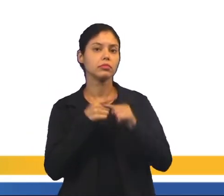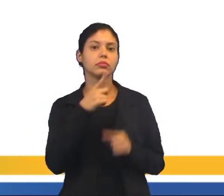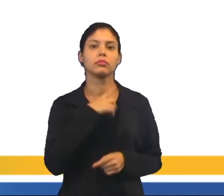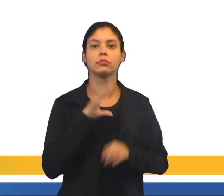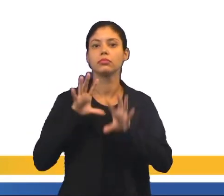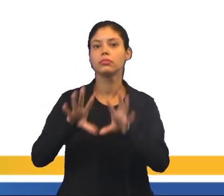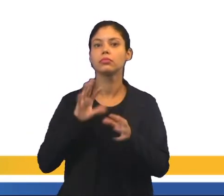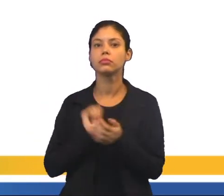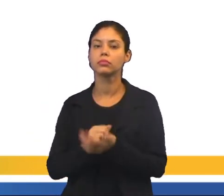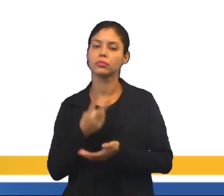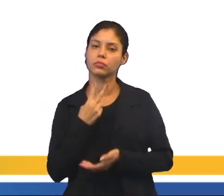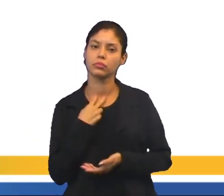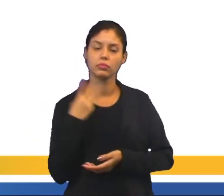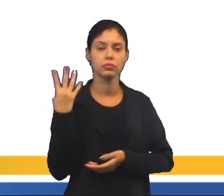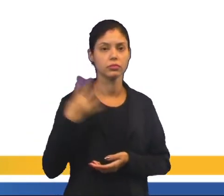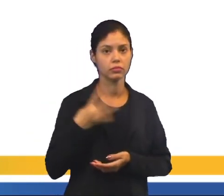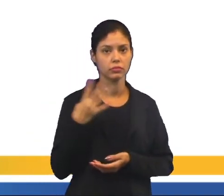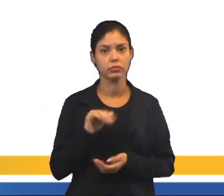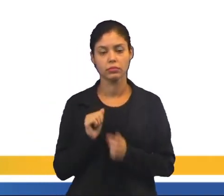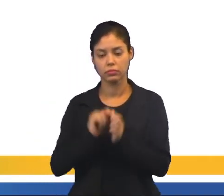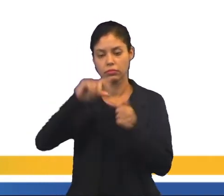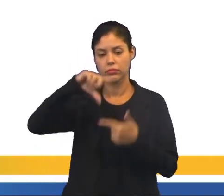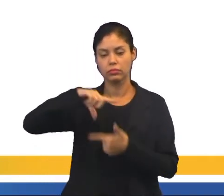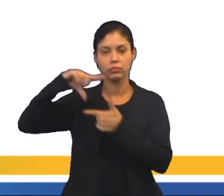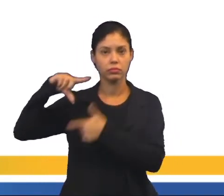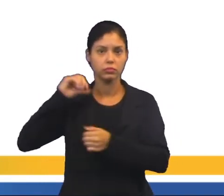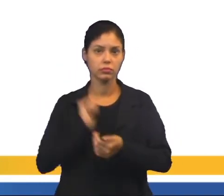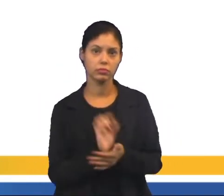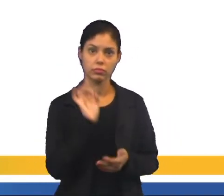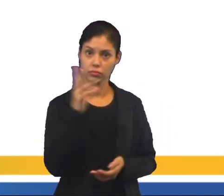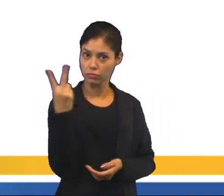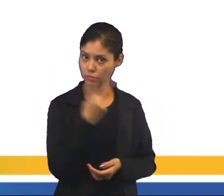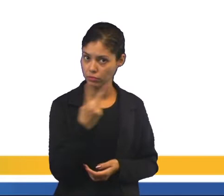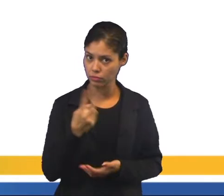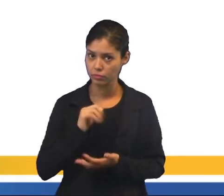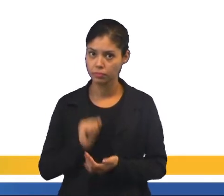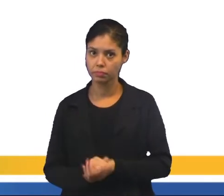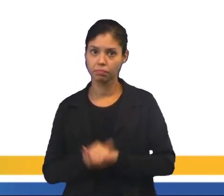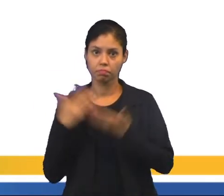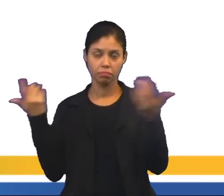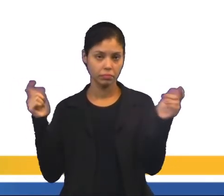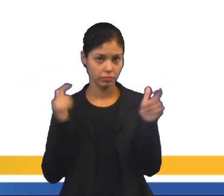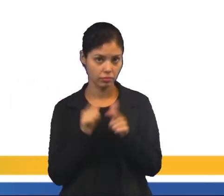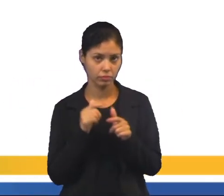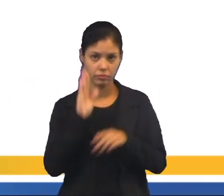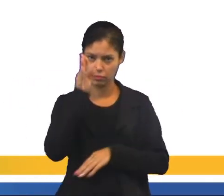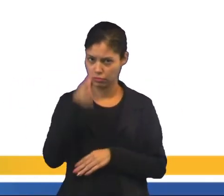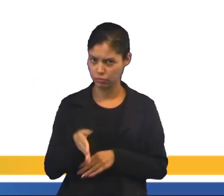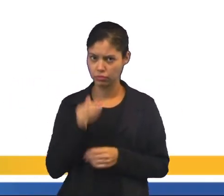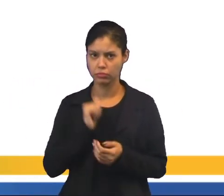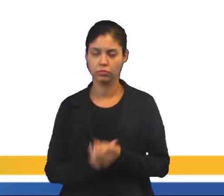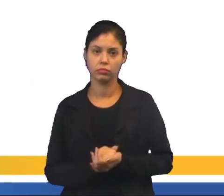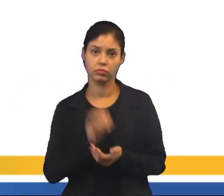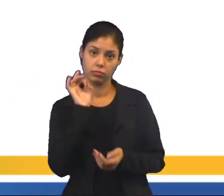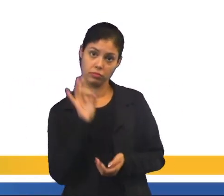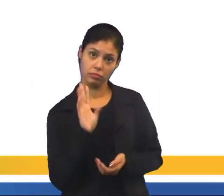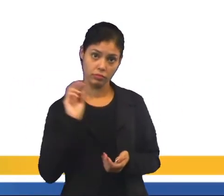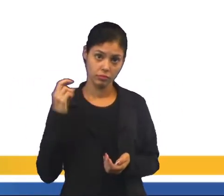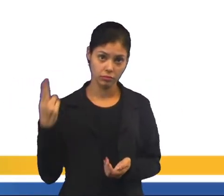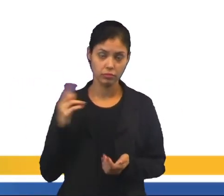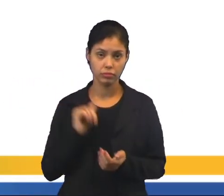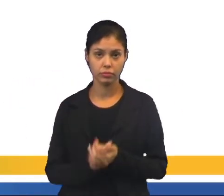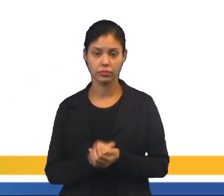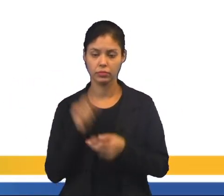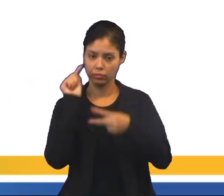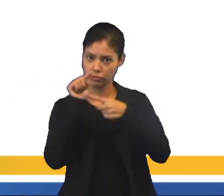ali ocupando 4 quadradinhos e a outra só tem 2. Então, reduz aí a metade. Ou seja, divido